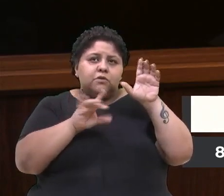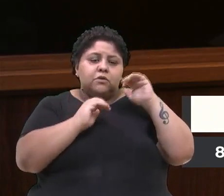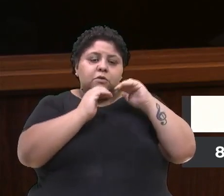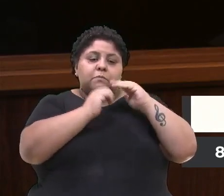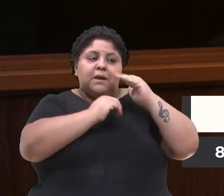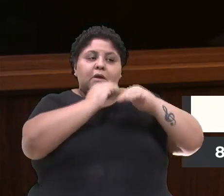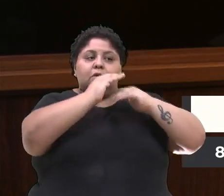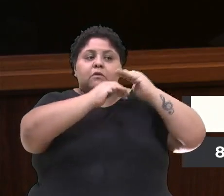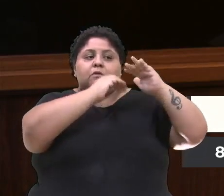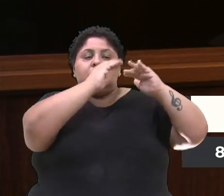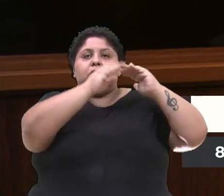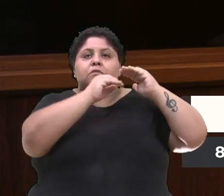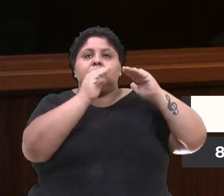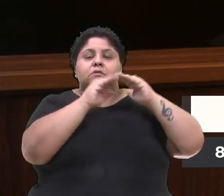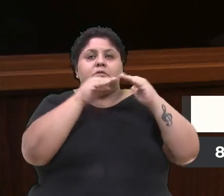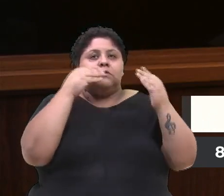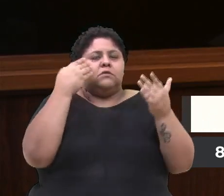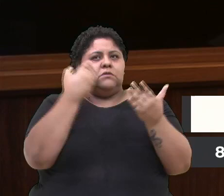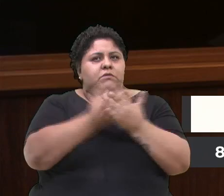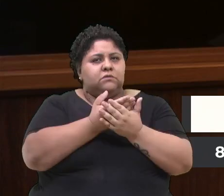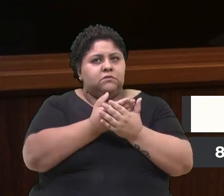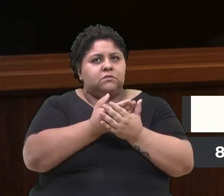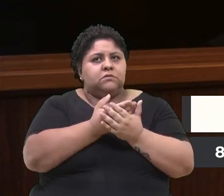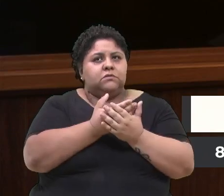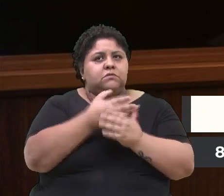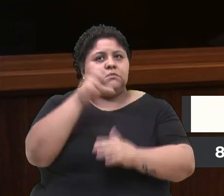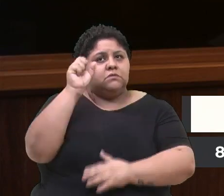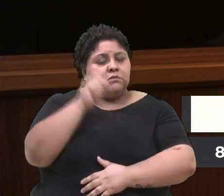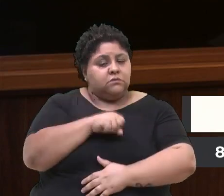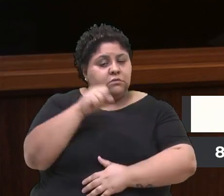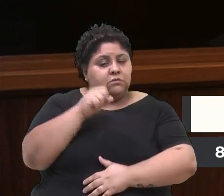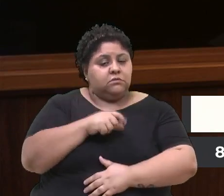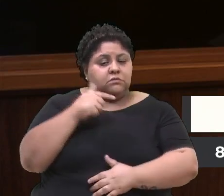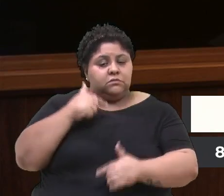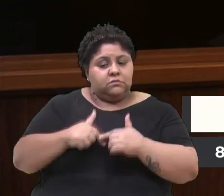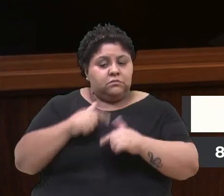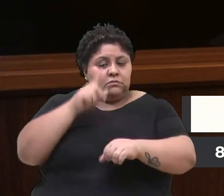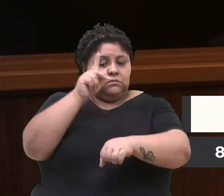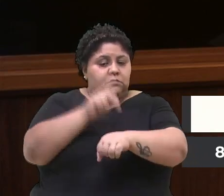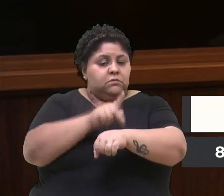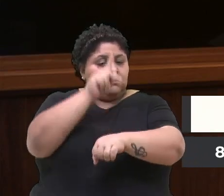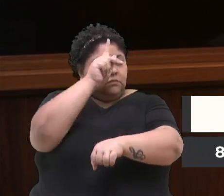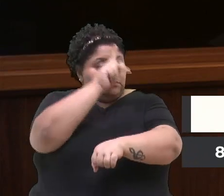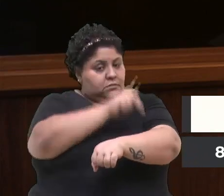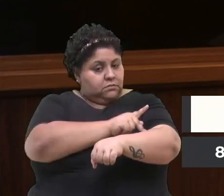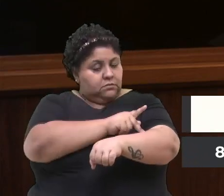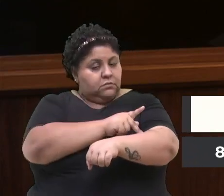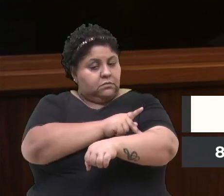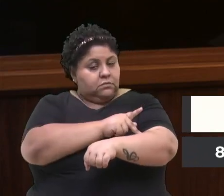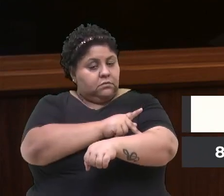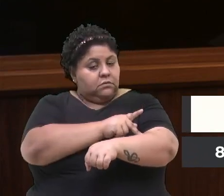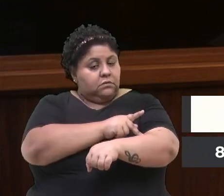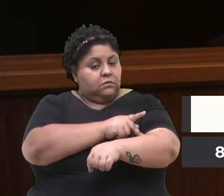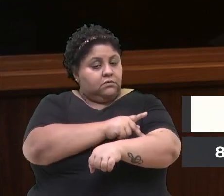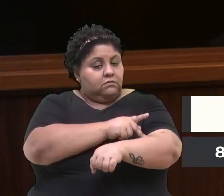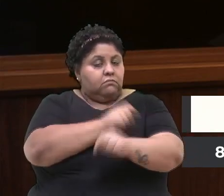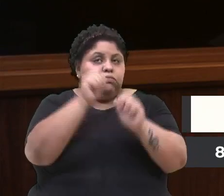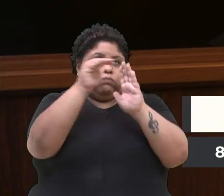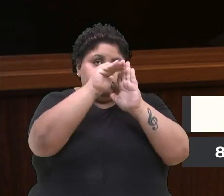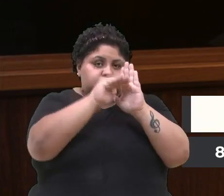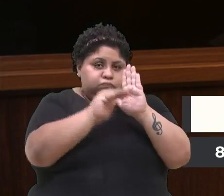dessas escolas e que realmente o serviço pedagógico, incluindo esses que eu falei, fiquem